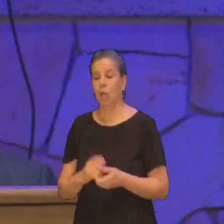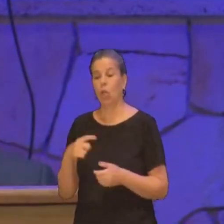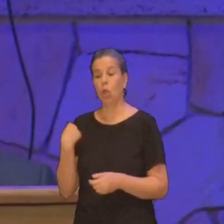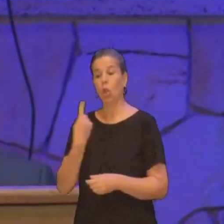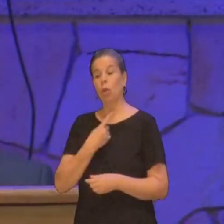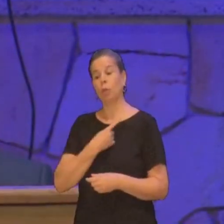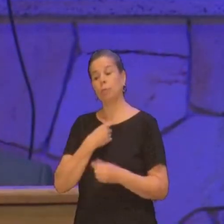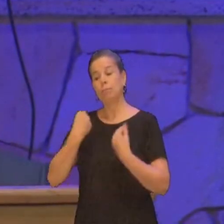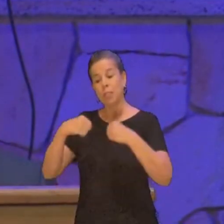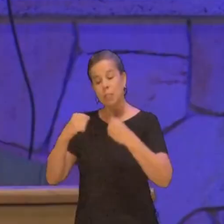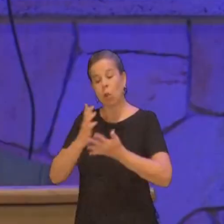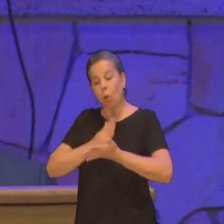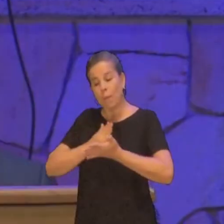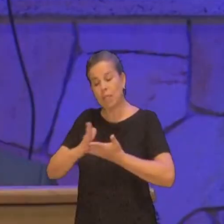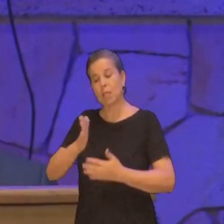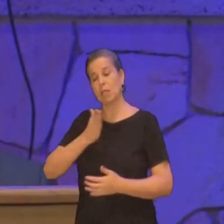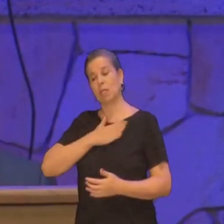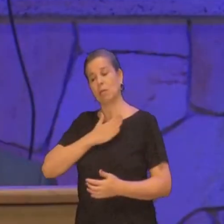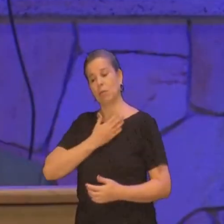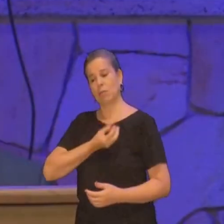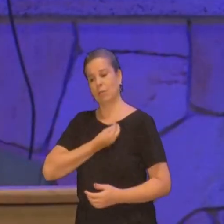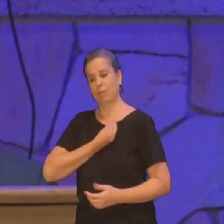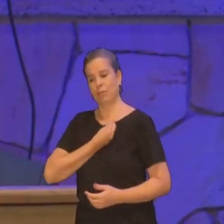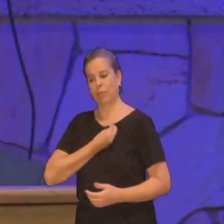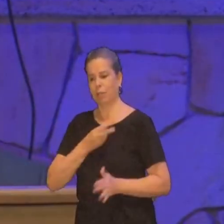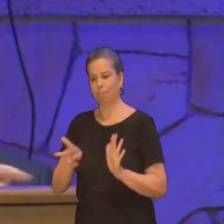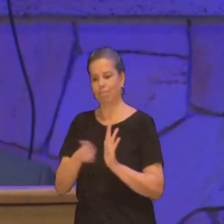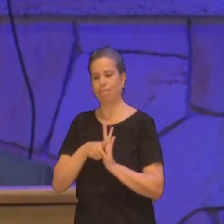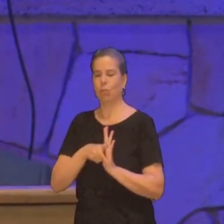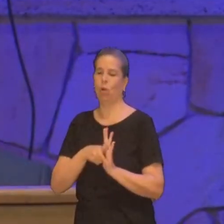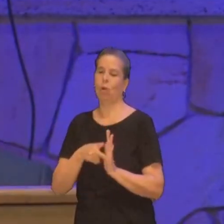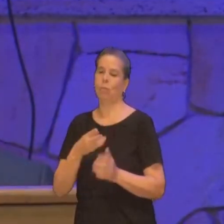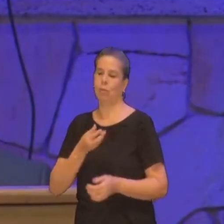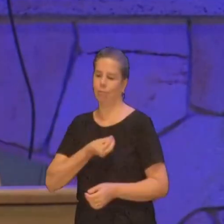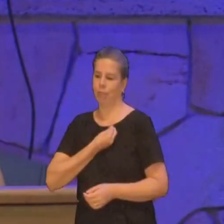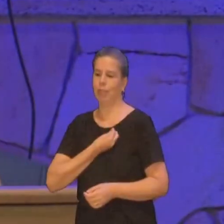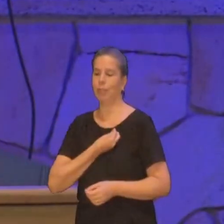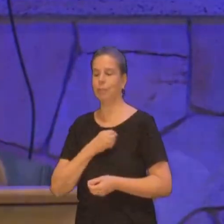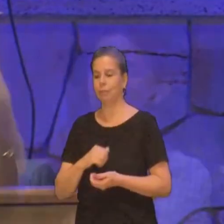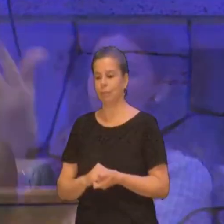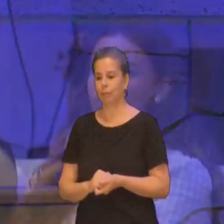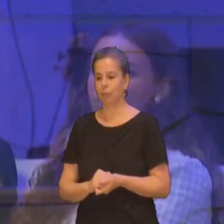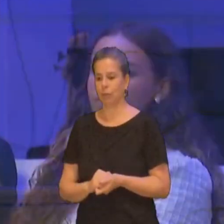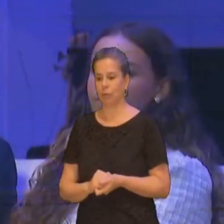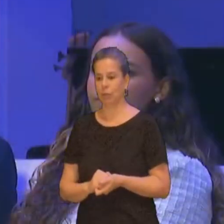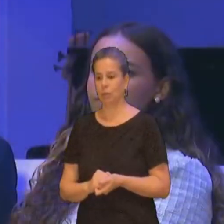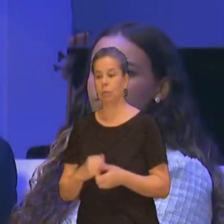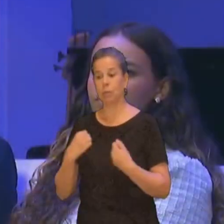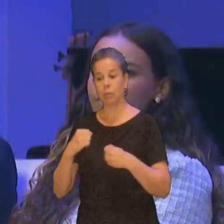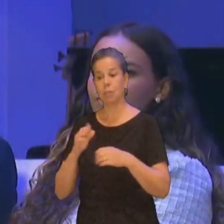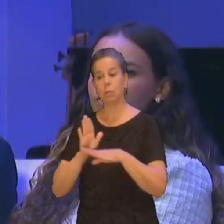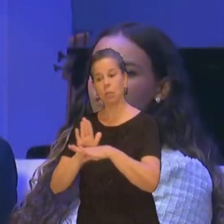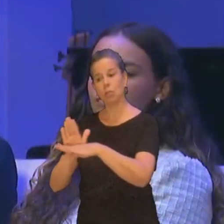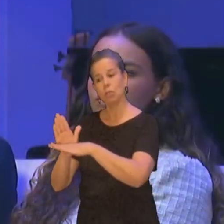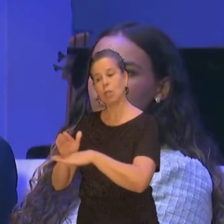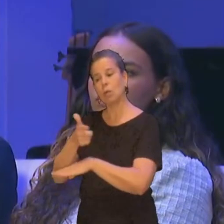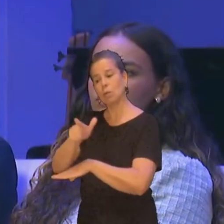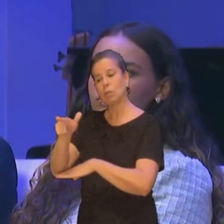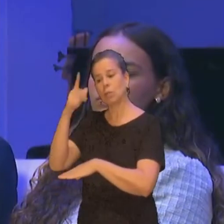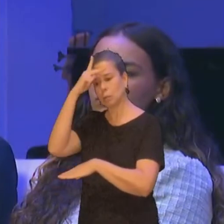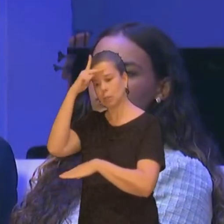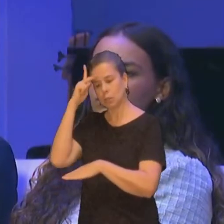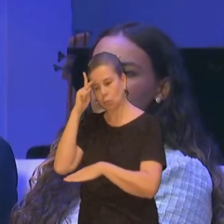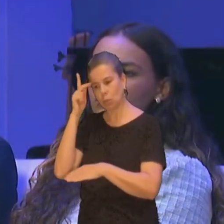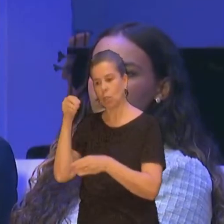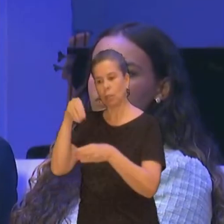nós. Isso devia partir de dentro de nós. E não só para quem está aqui dentro, para quem está lá fora também. É muito fácil